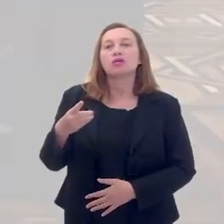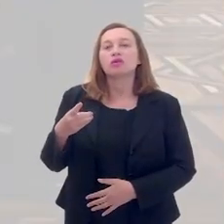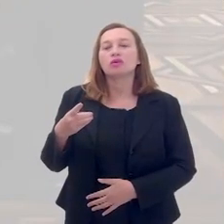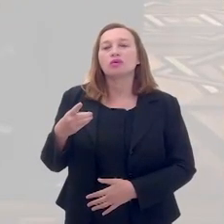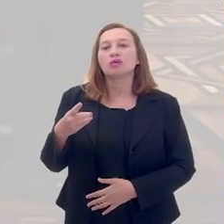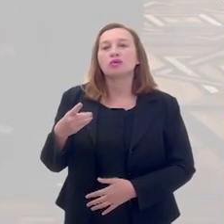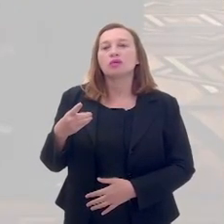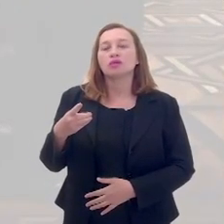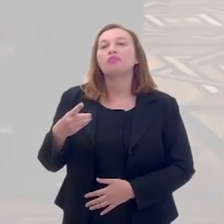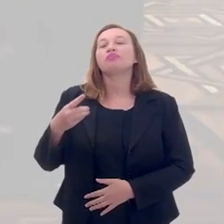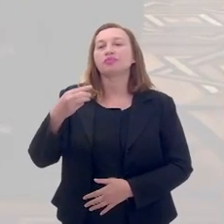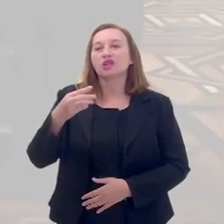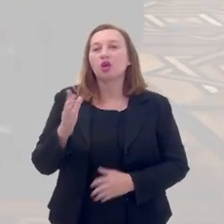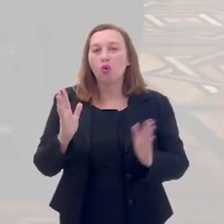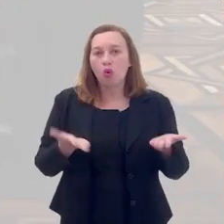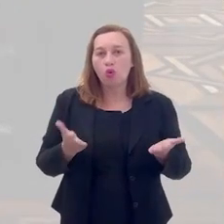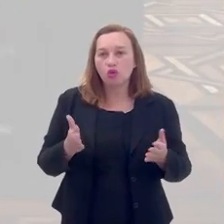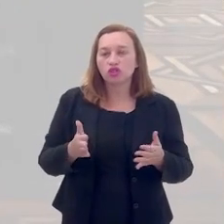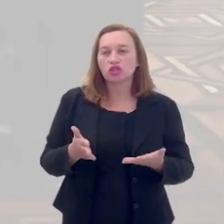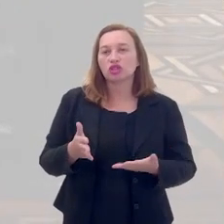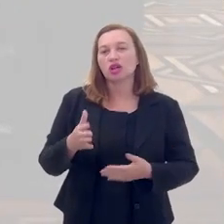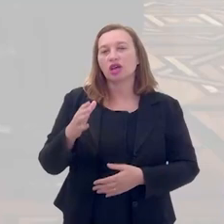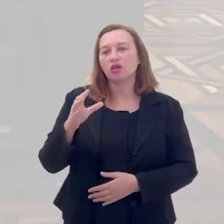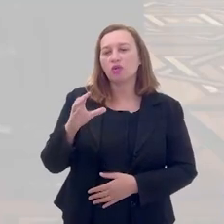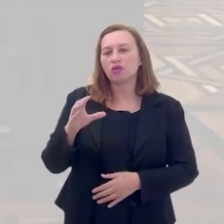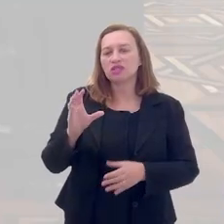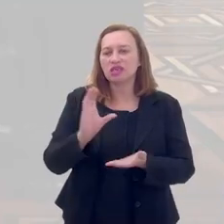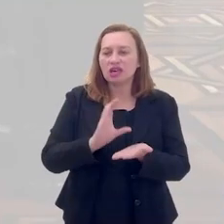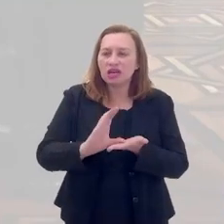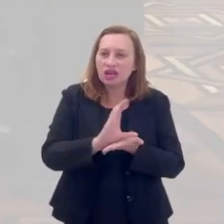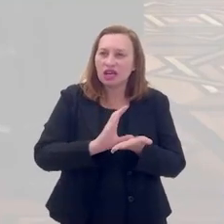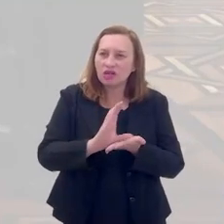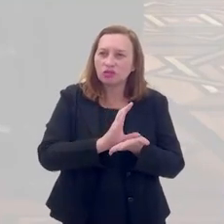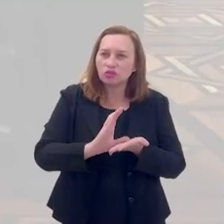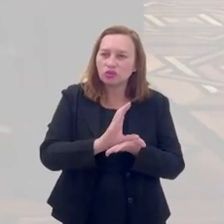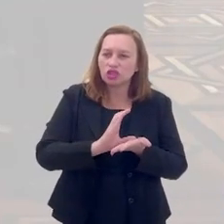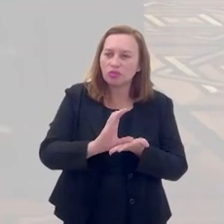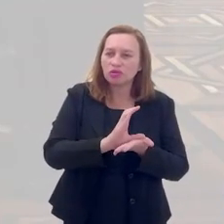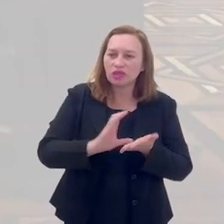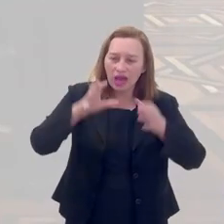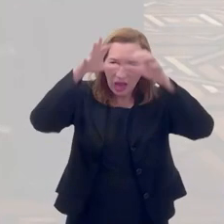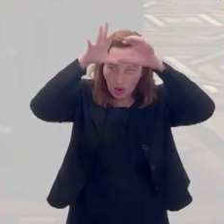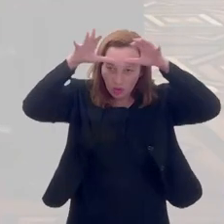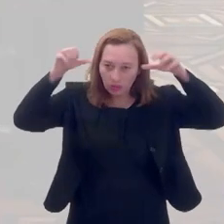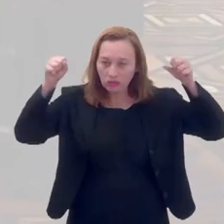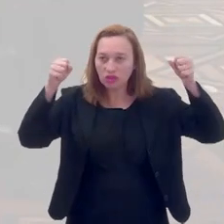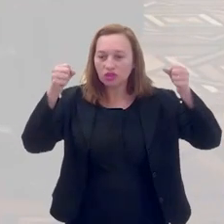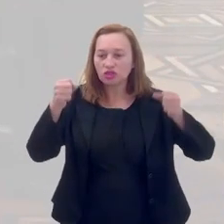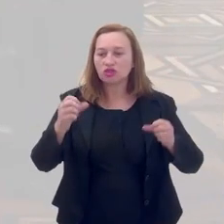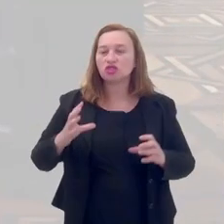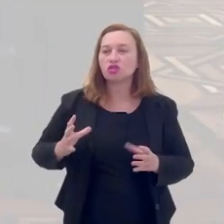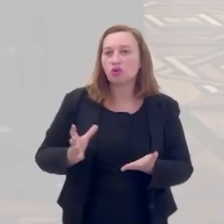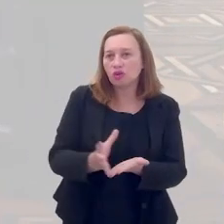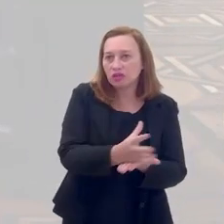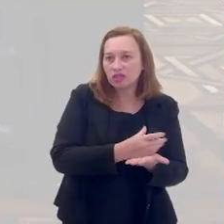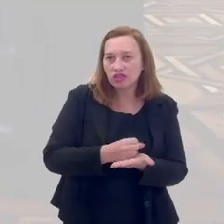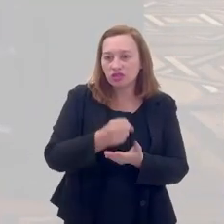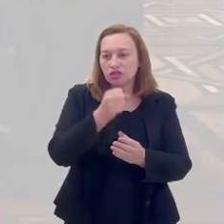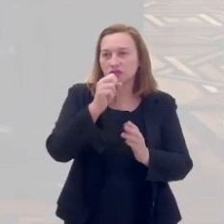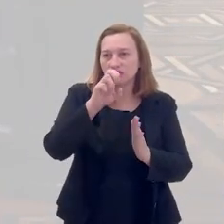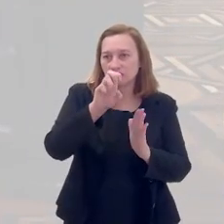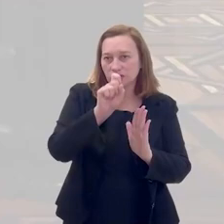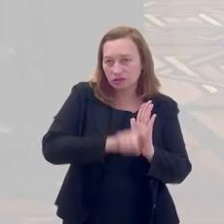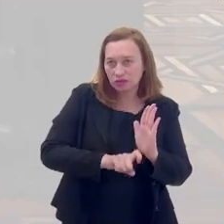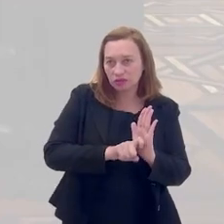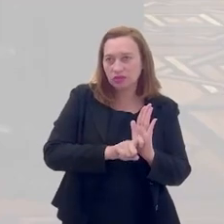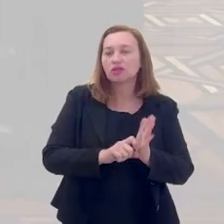deputado também na casa hoje é Conselheiro Tribunal de Contas e eu tô no meu primeiro mandato está sendo uma grande honra para mim também continuar esse legado